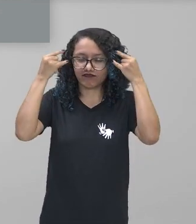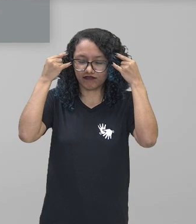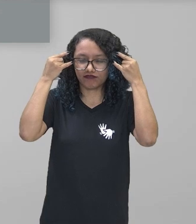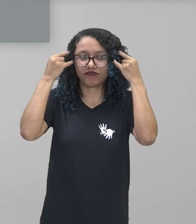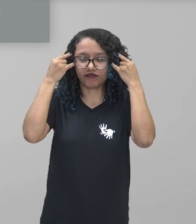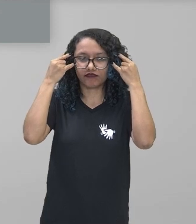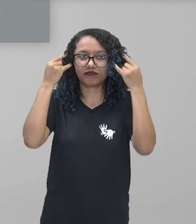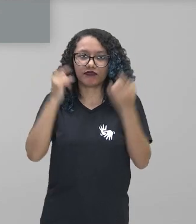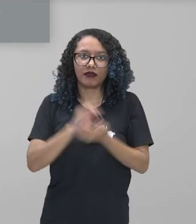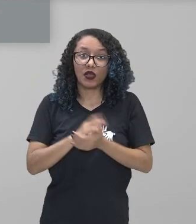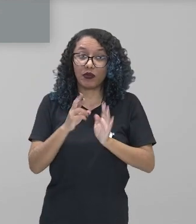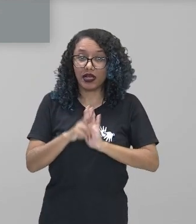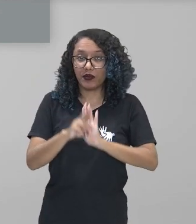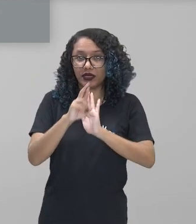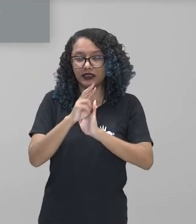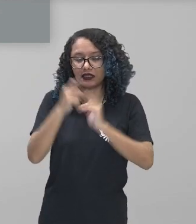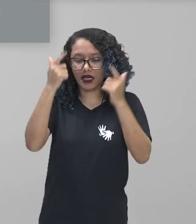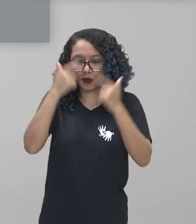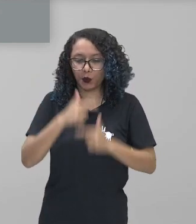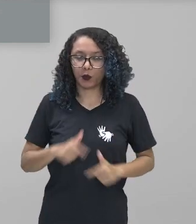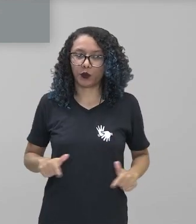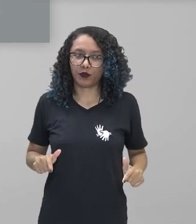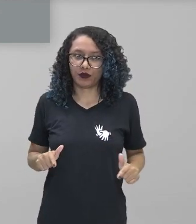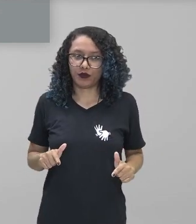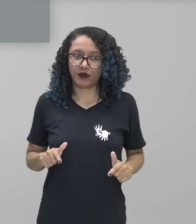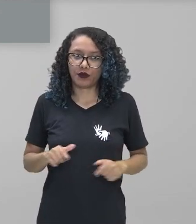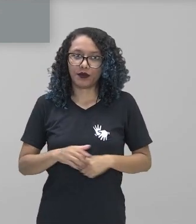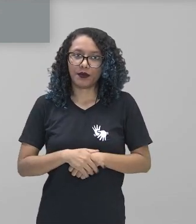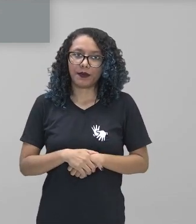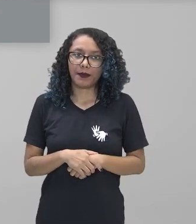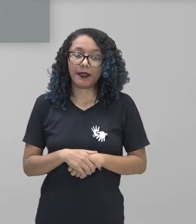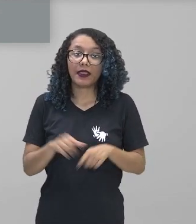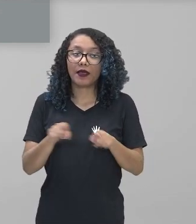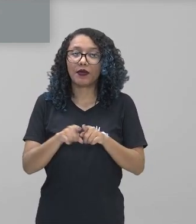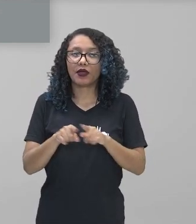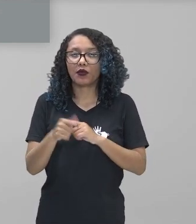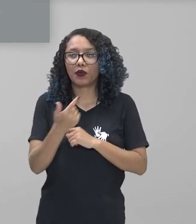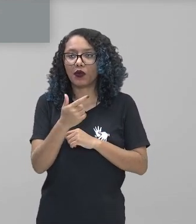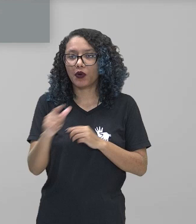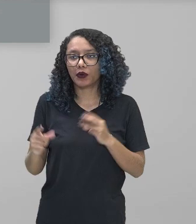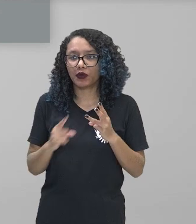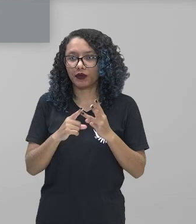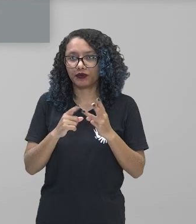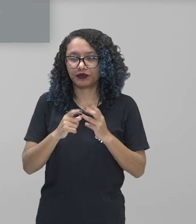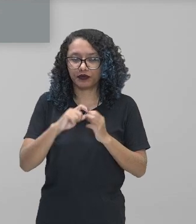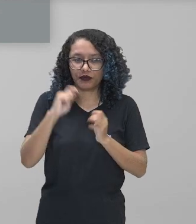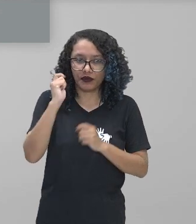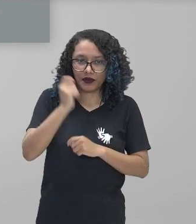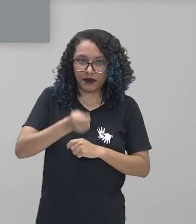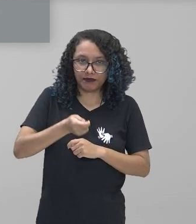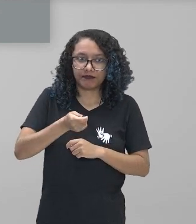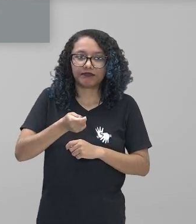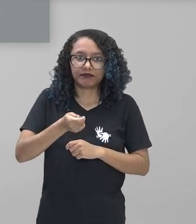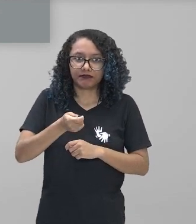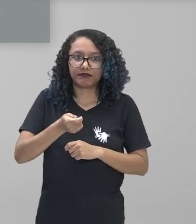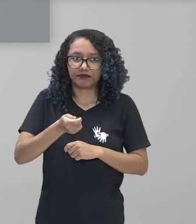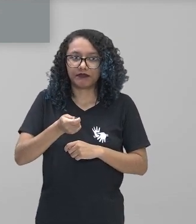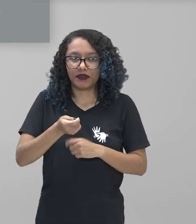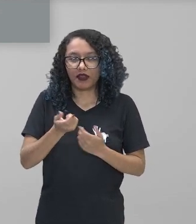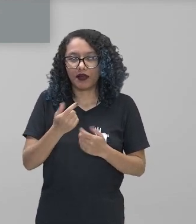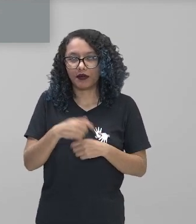da imparcialidade. E depois tem um martelo, também da justiça, que é aquele martelo, que o juiz